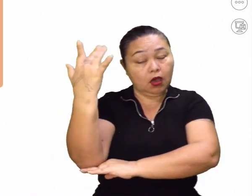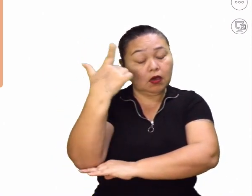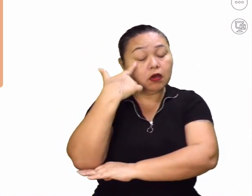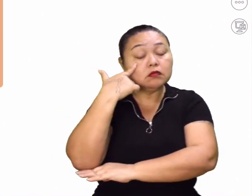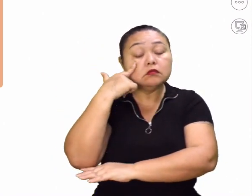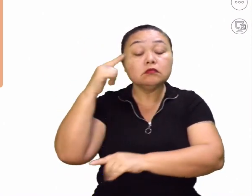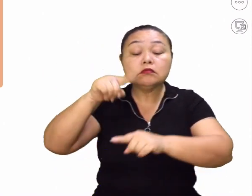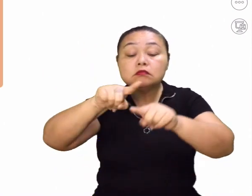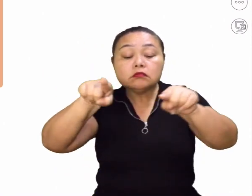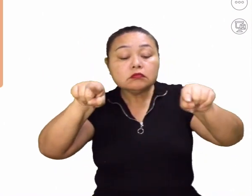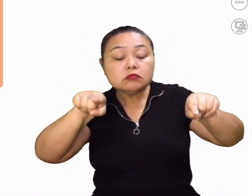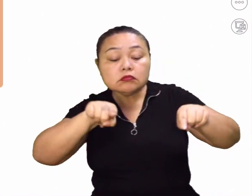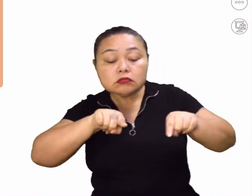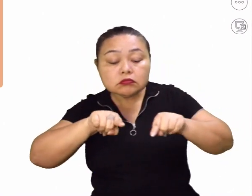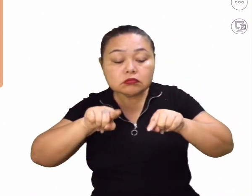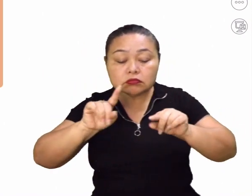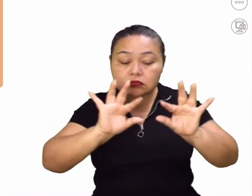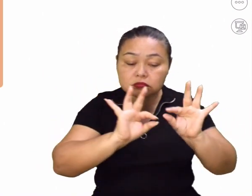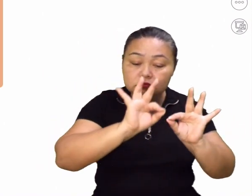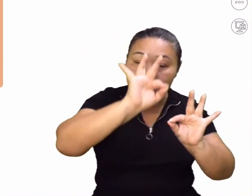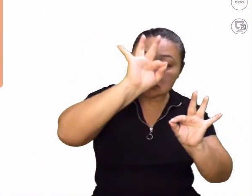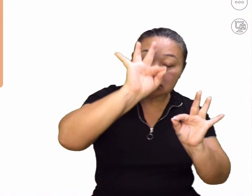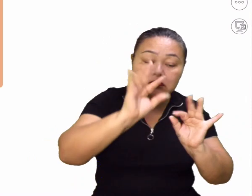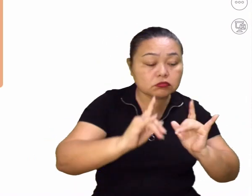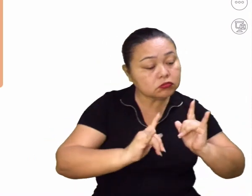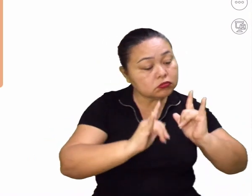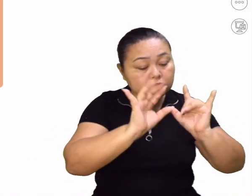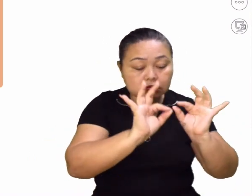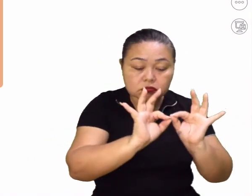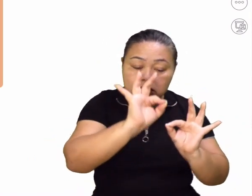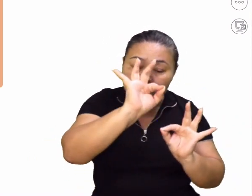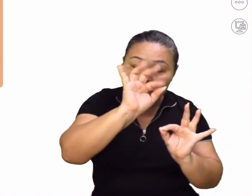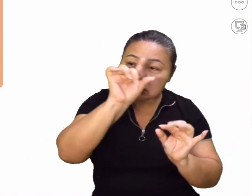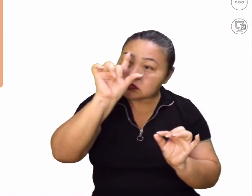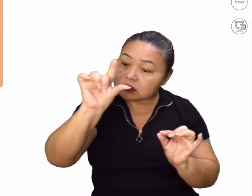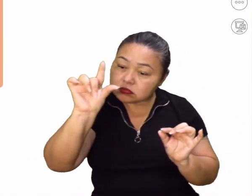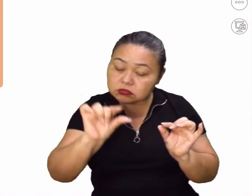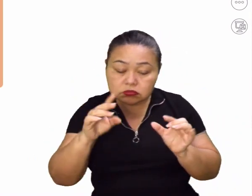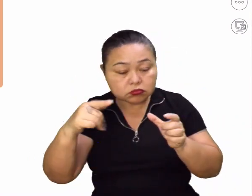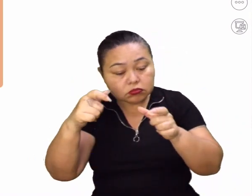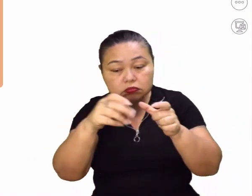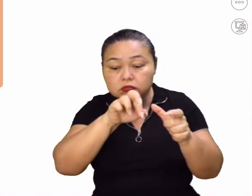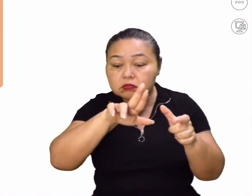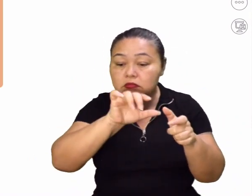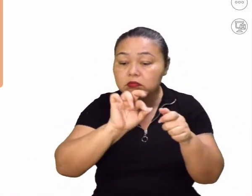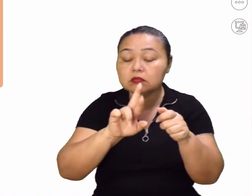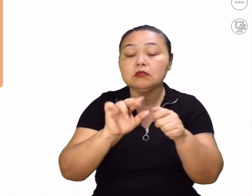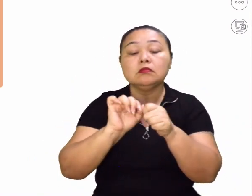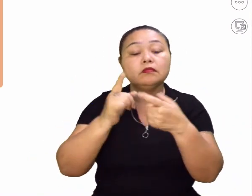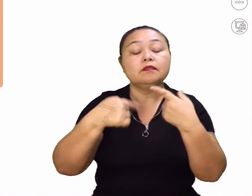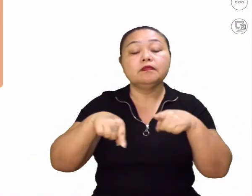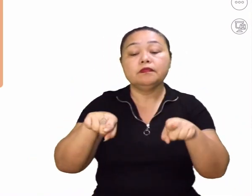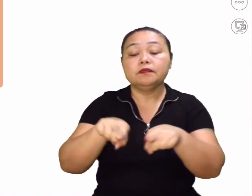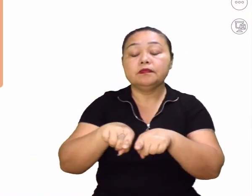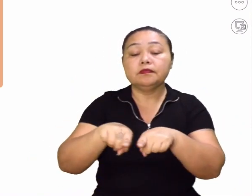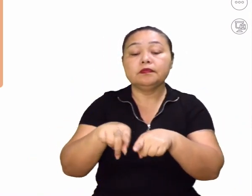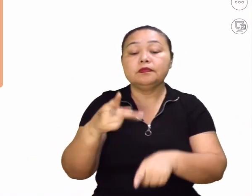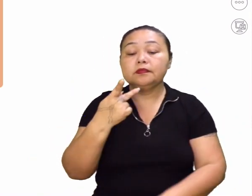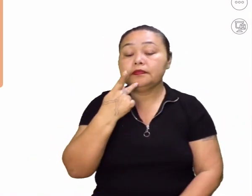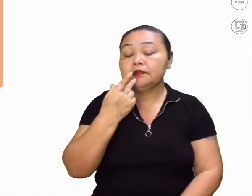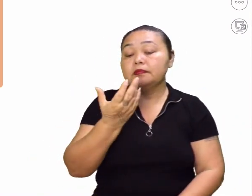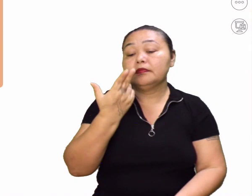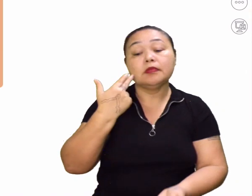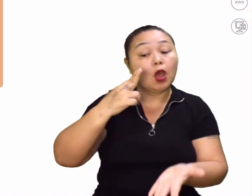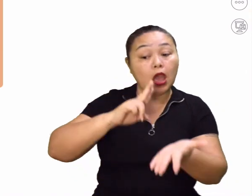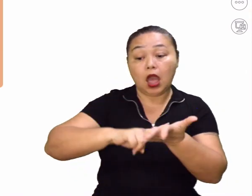De representação, por exemplo, de maquete de um prédio, de um determinado bairro, um empreendimento, enfim. Assim como também não estamos falando de